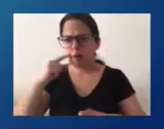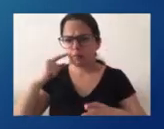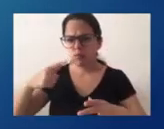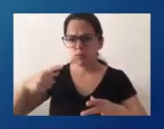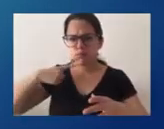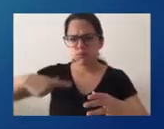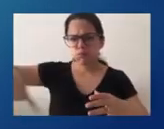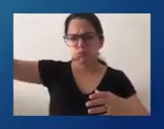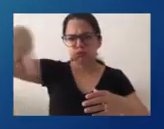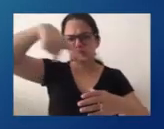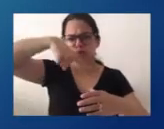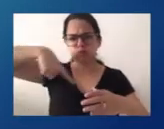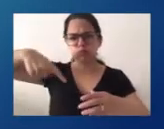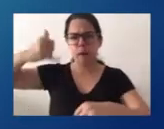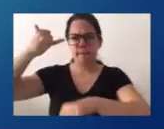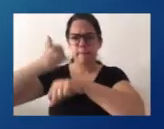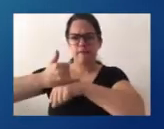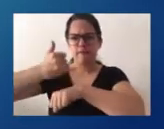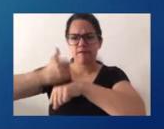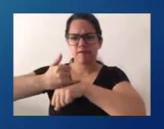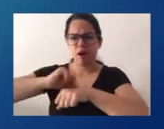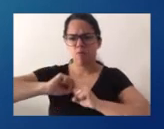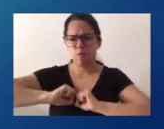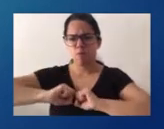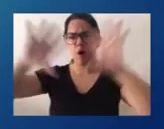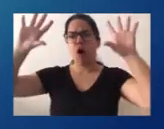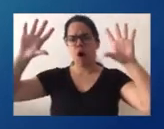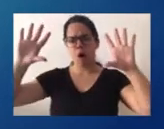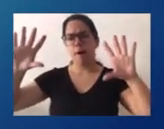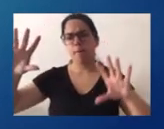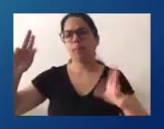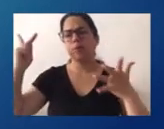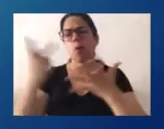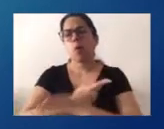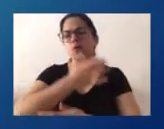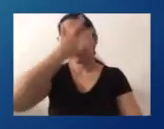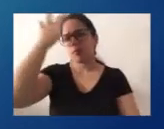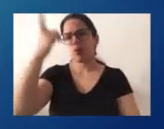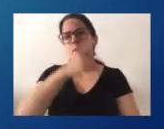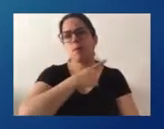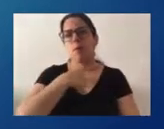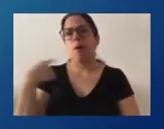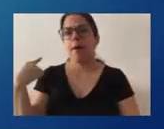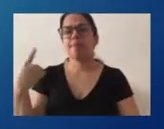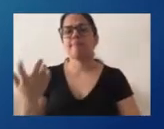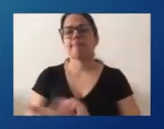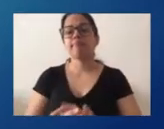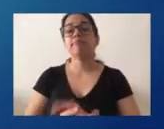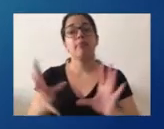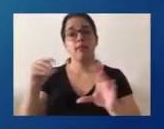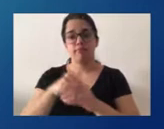que explodiu, né, tem a tampa aqui da autoclave, né, que foi arremessada e acabou matando